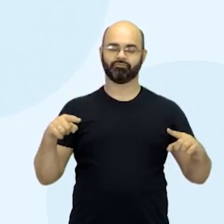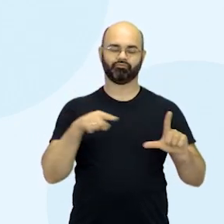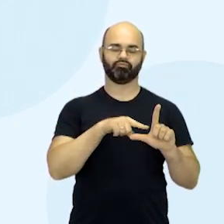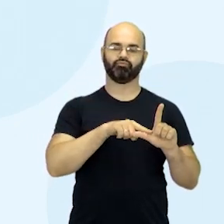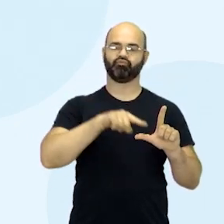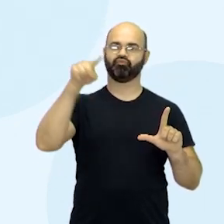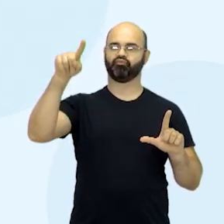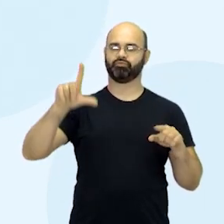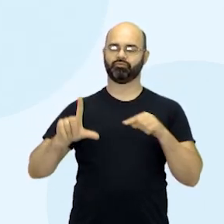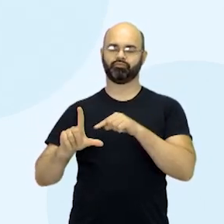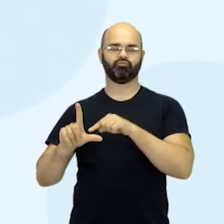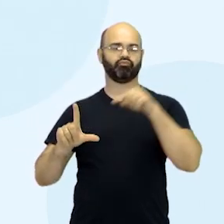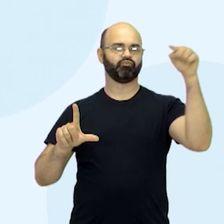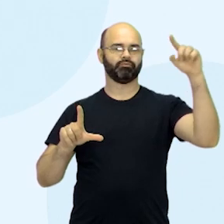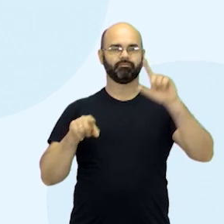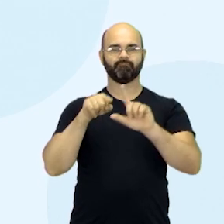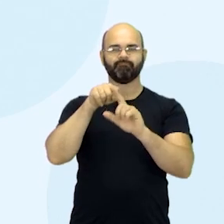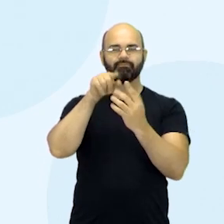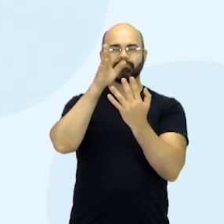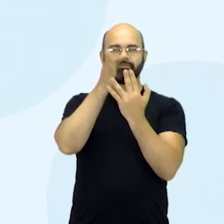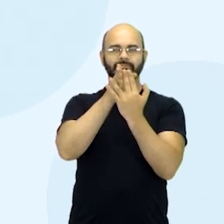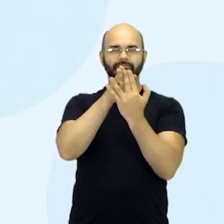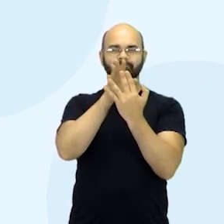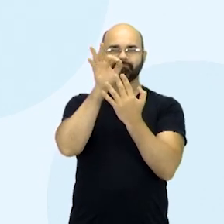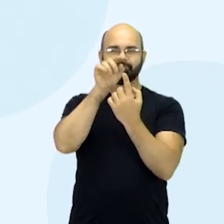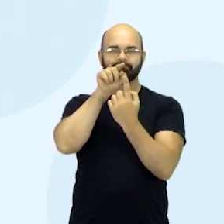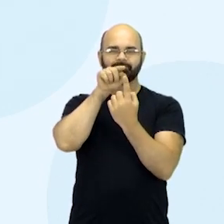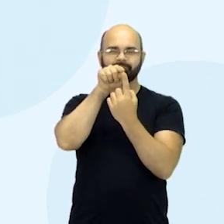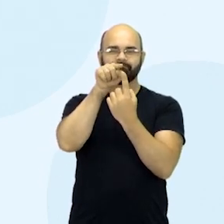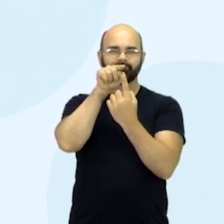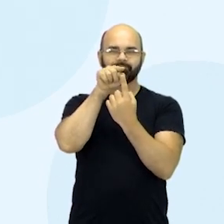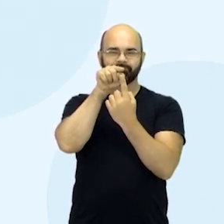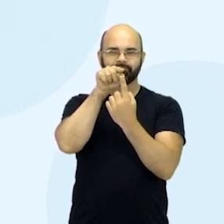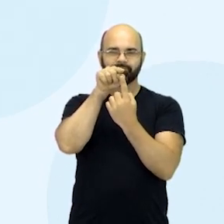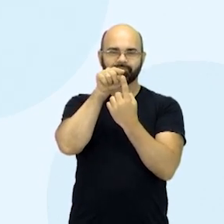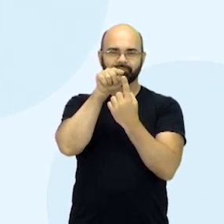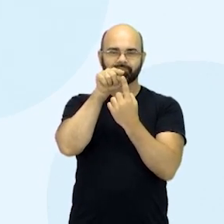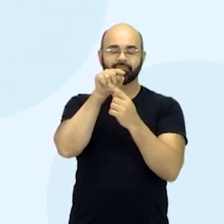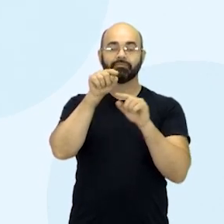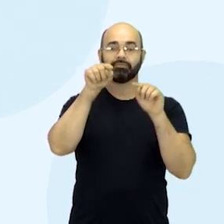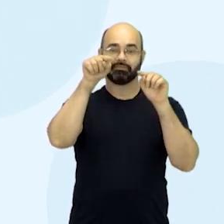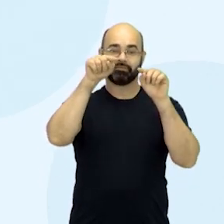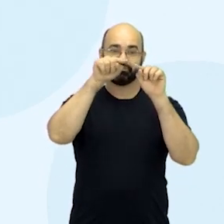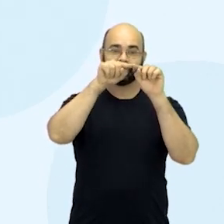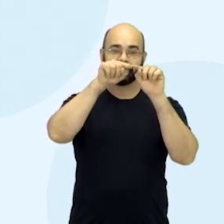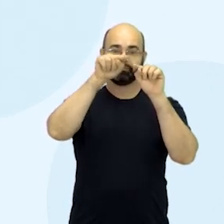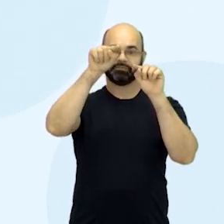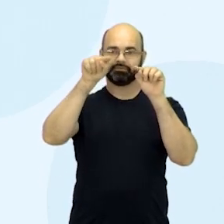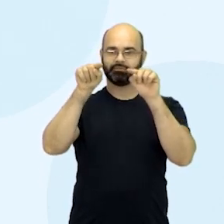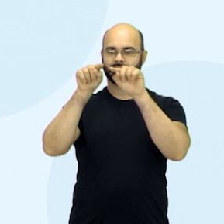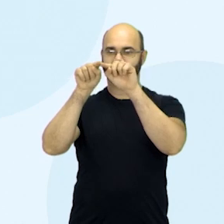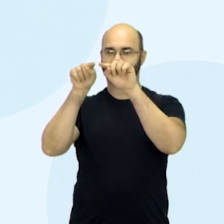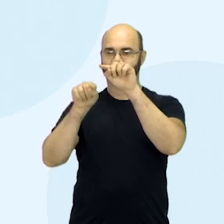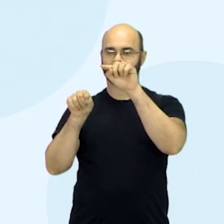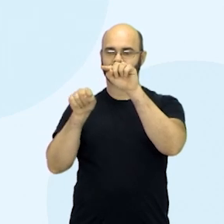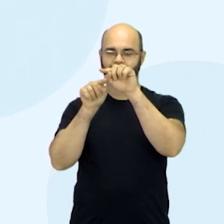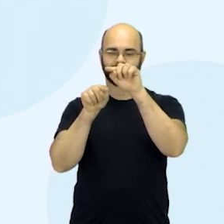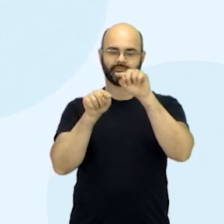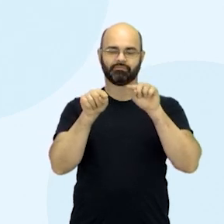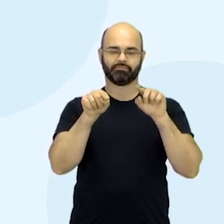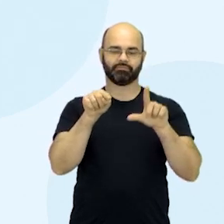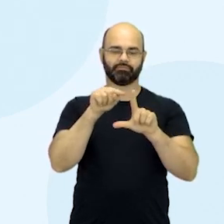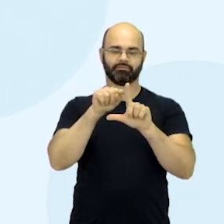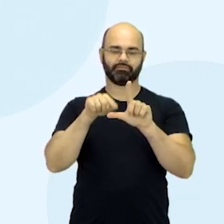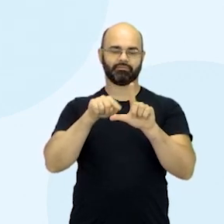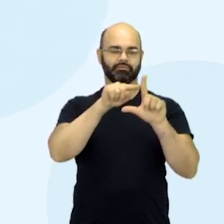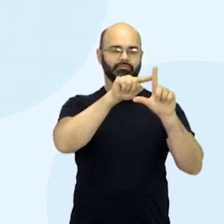ponto médio, Sim. exatamente no centro, né? E que formam entre si ângulos retos. Nossa, já